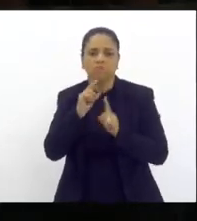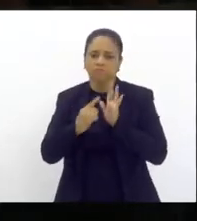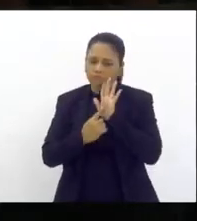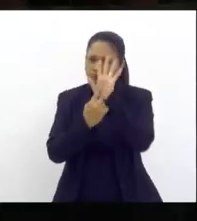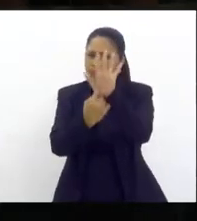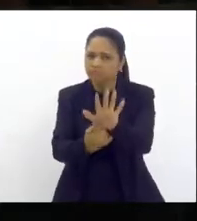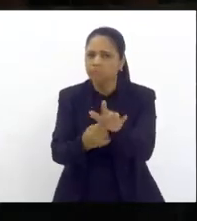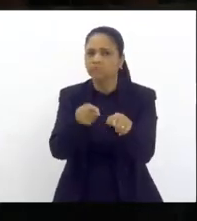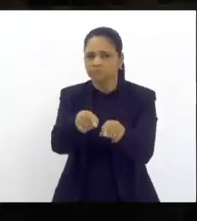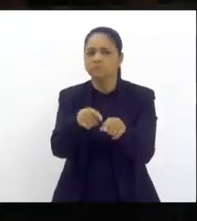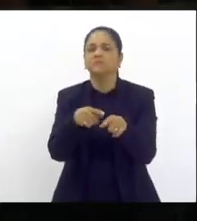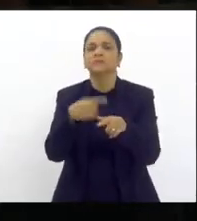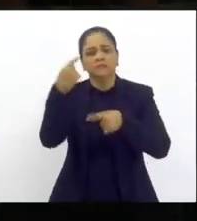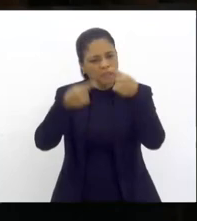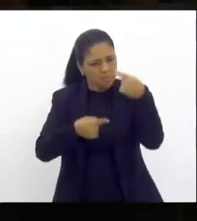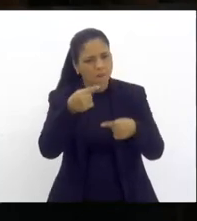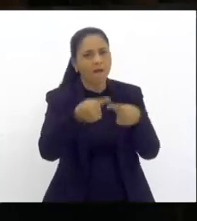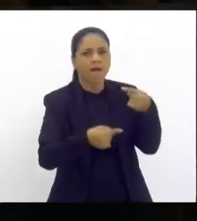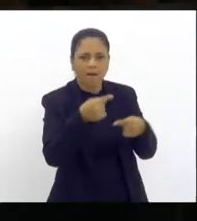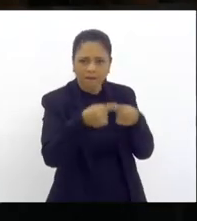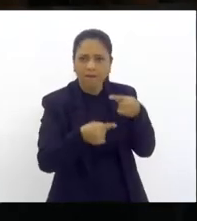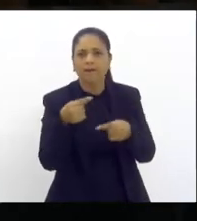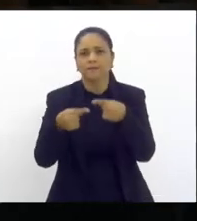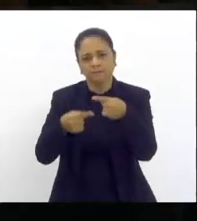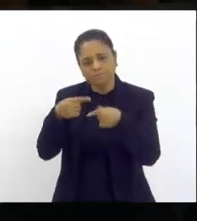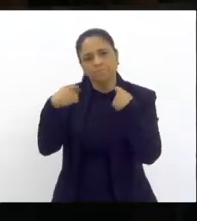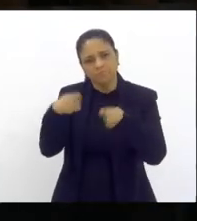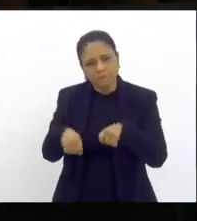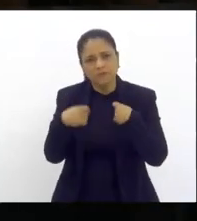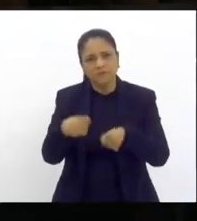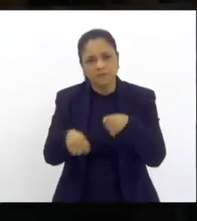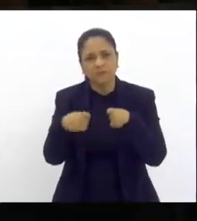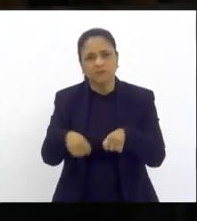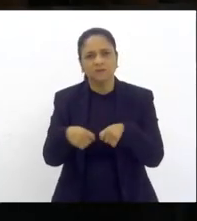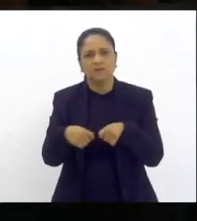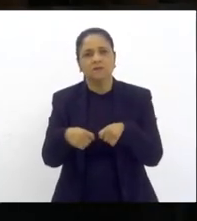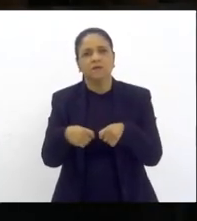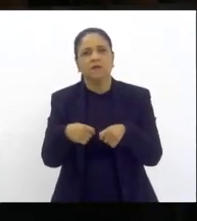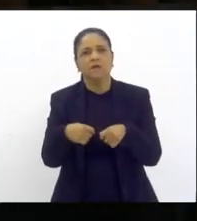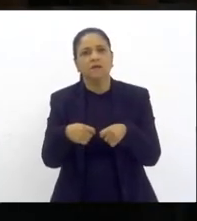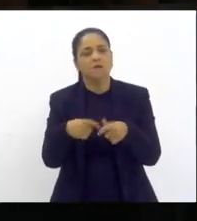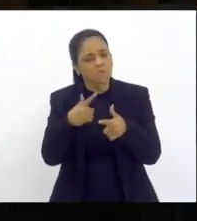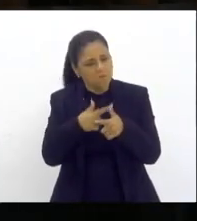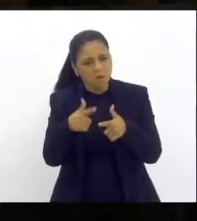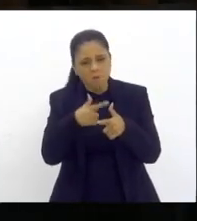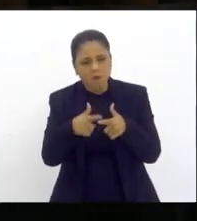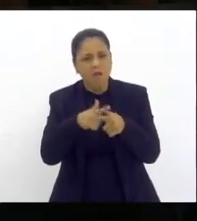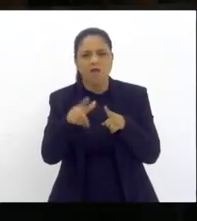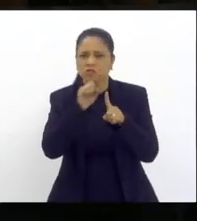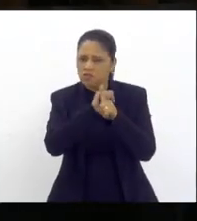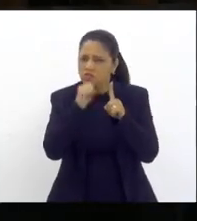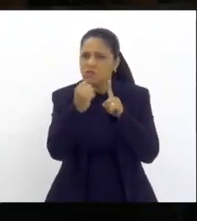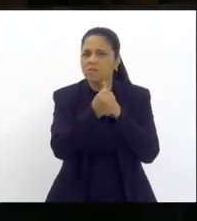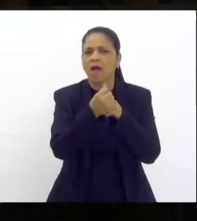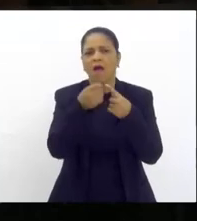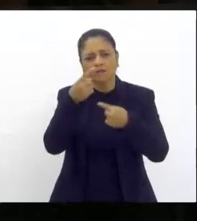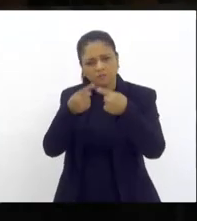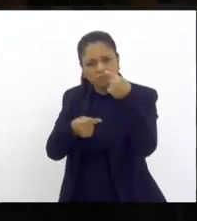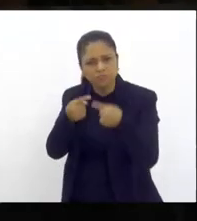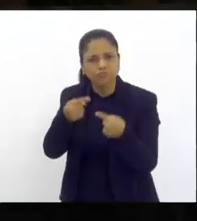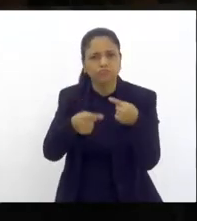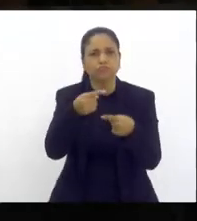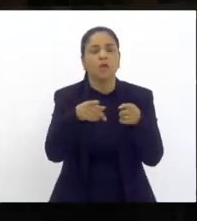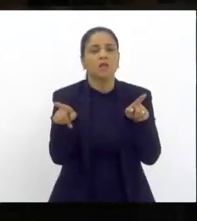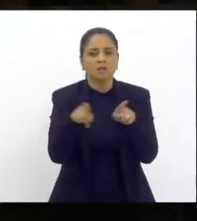sim, protagonizar esse debate, mas é um debate que deve ser problemática para toda a sociedade, inclusive para